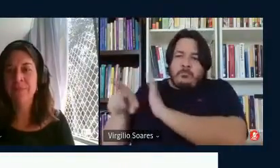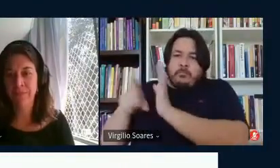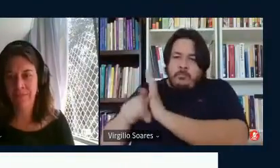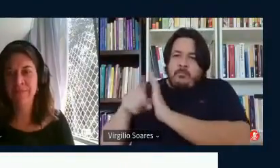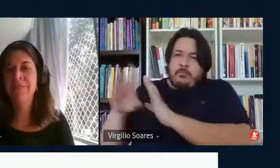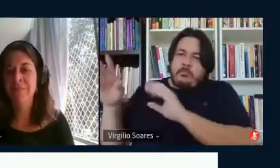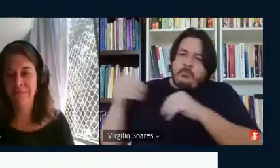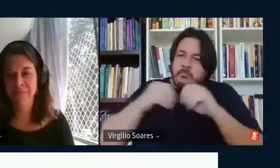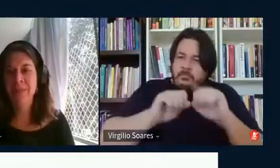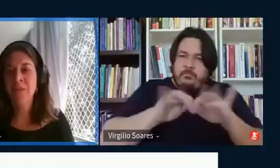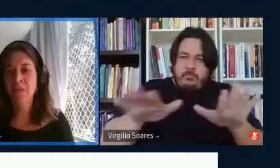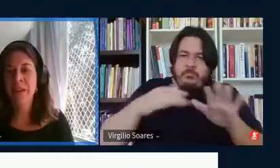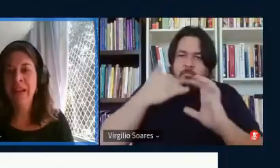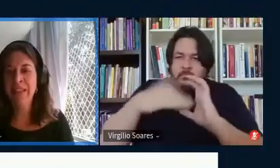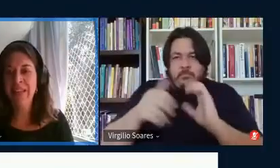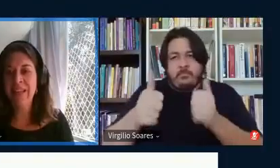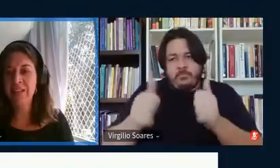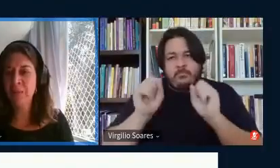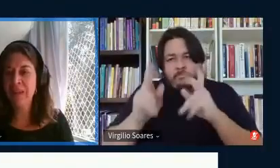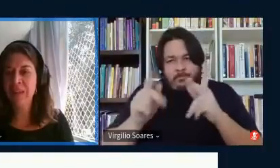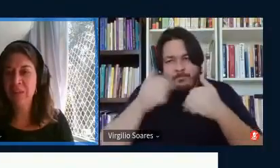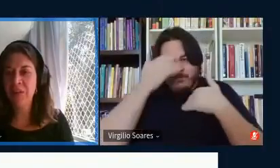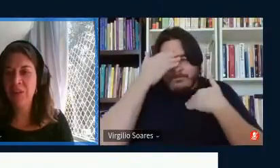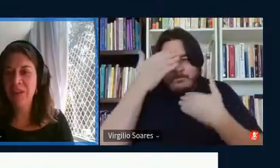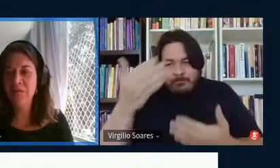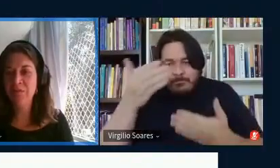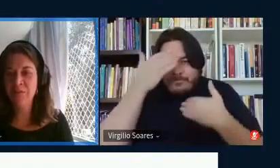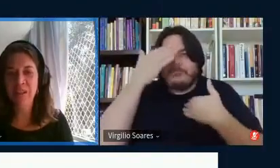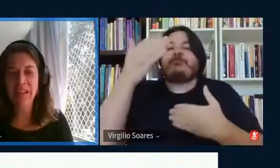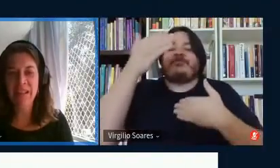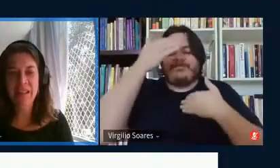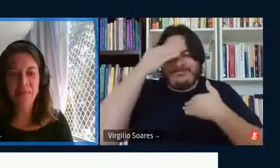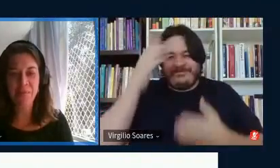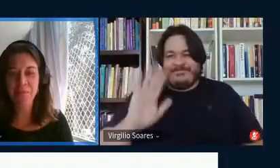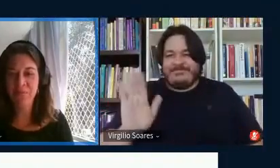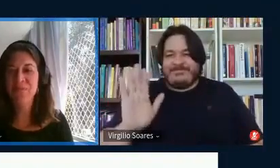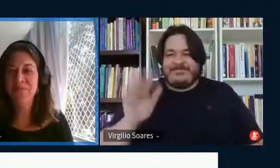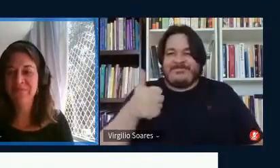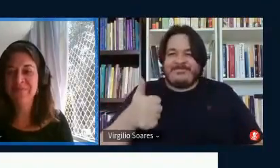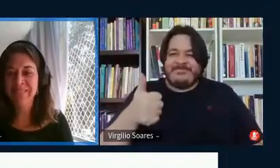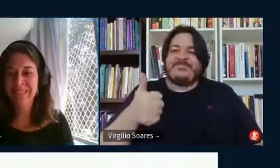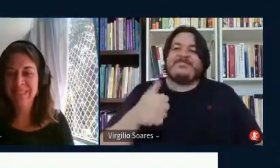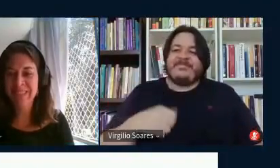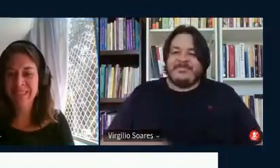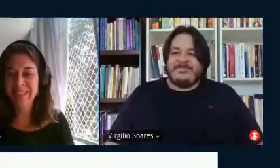mandamos por e-mail, tá bom? Obrigada, Renata. Obrigada, Virgílio. Obrigada, Calil.